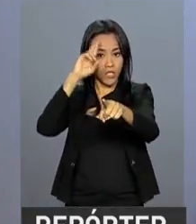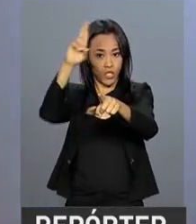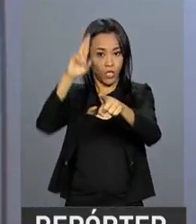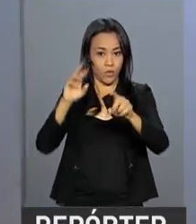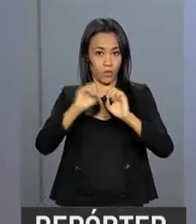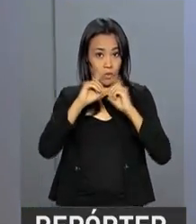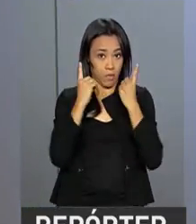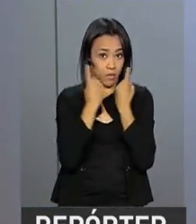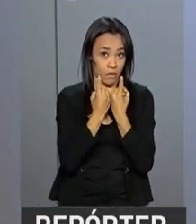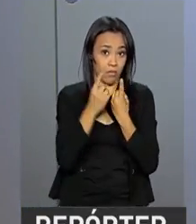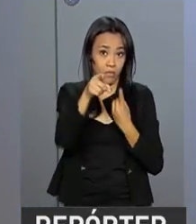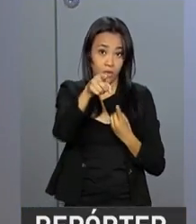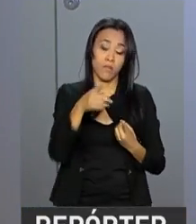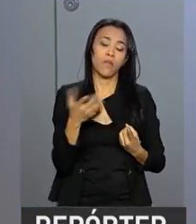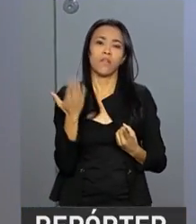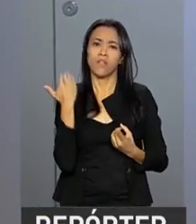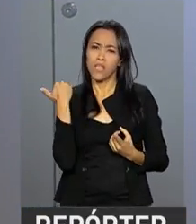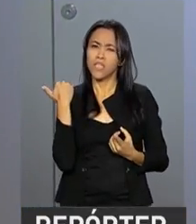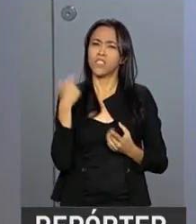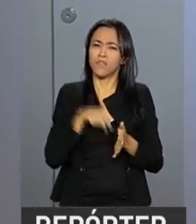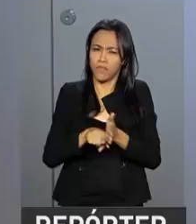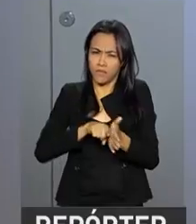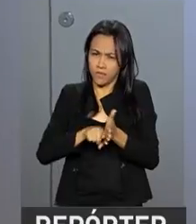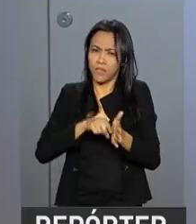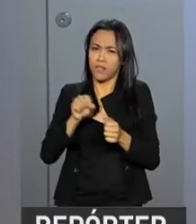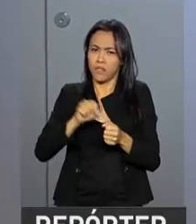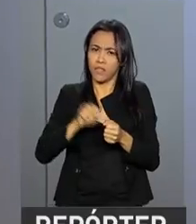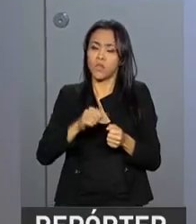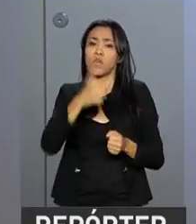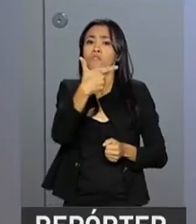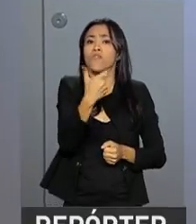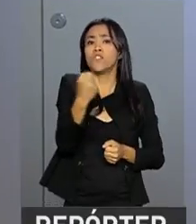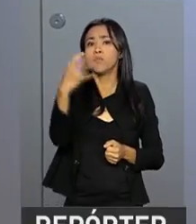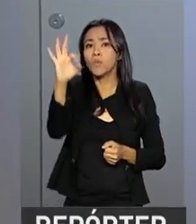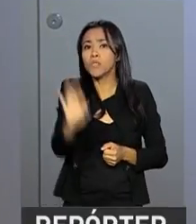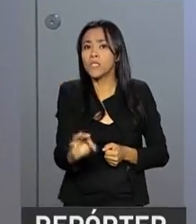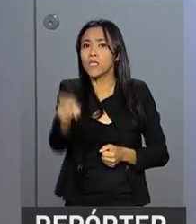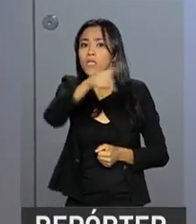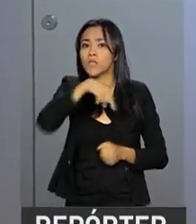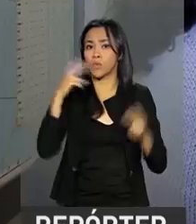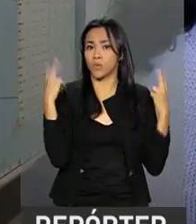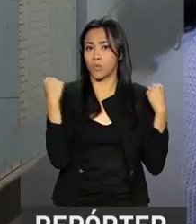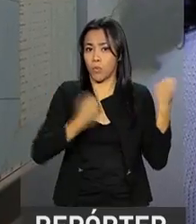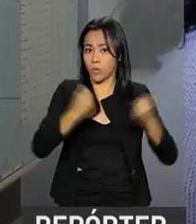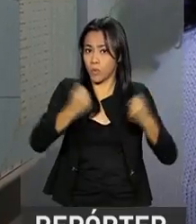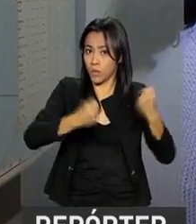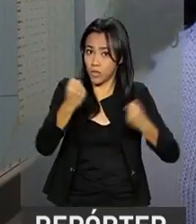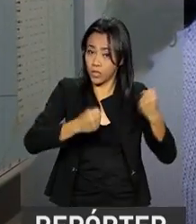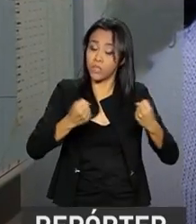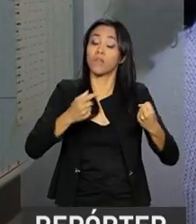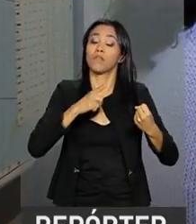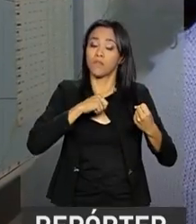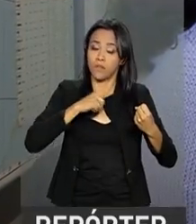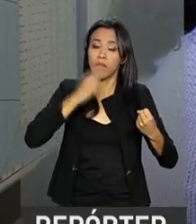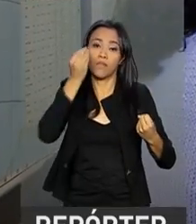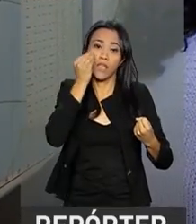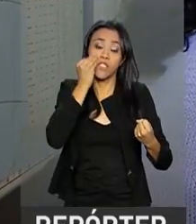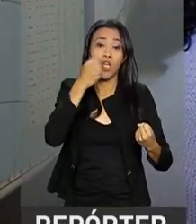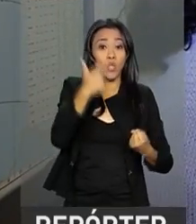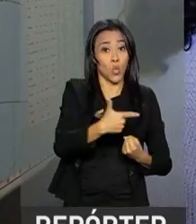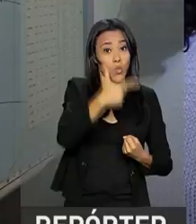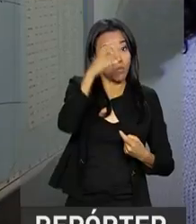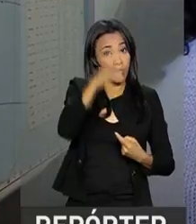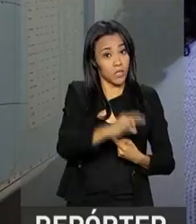exames começaram a ser feitos cerca de 20% dos motoristas passaram pelo teste 2% deles tiveram